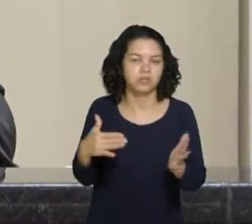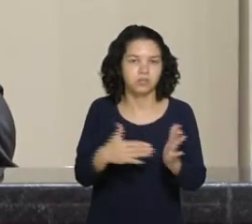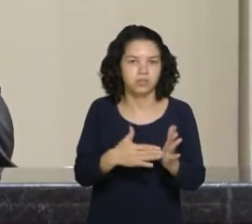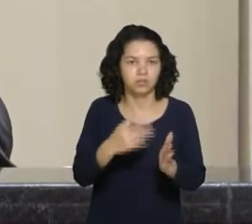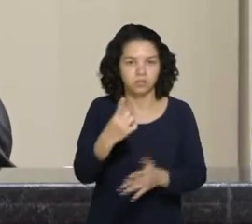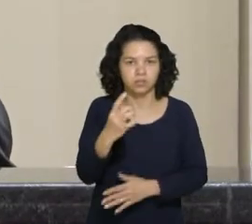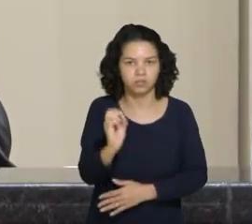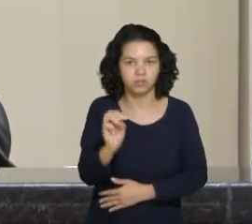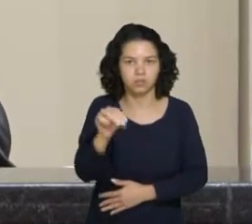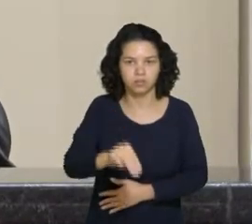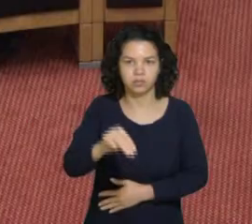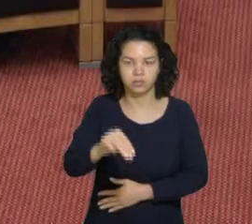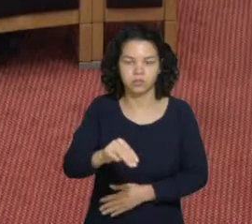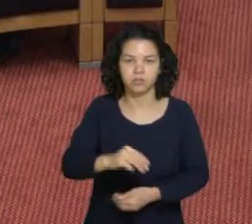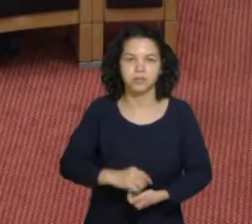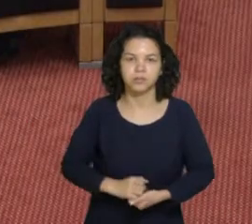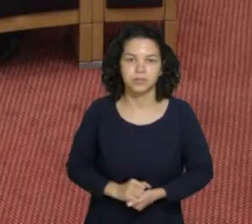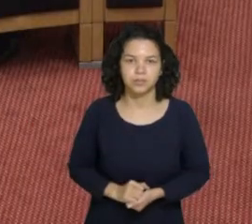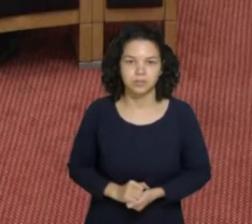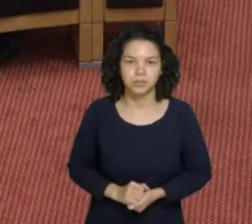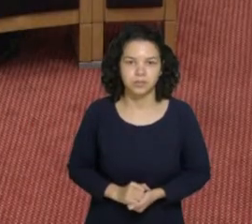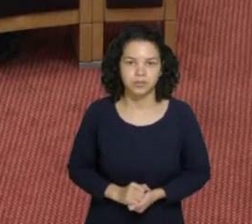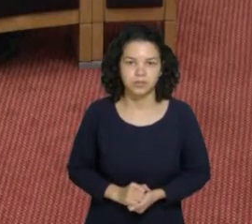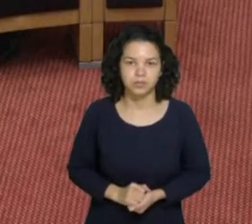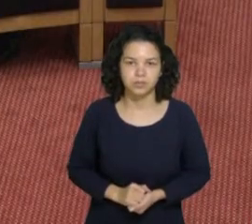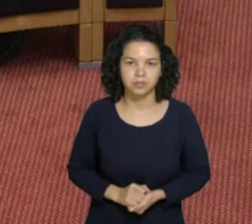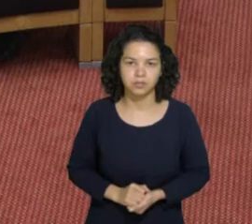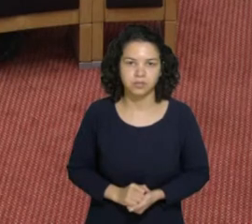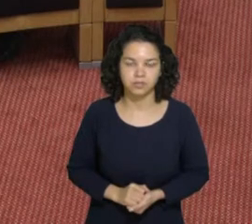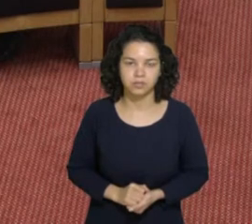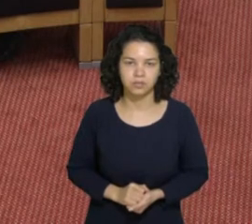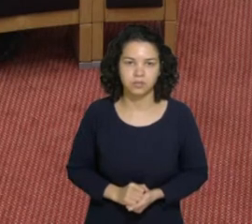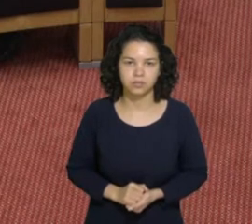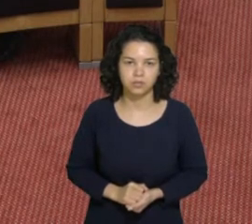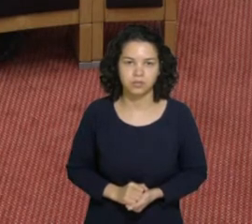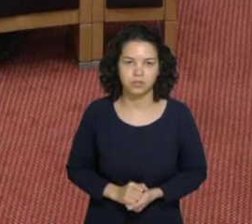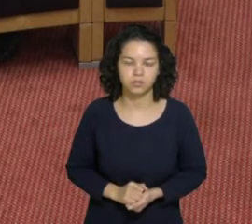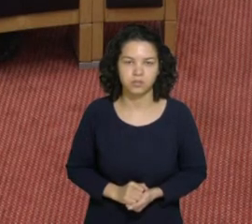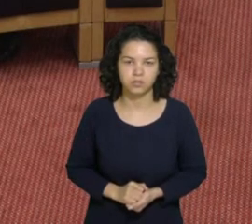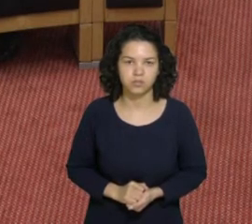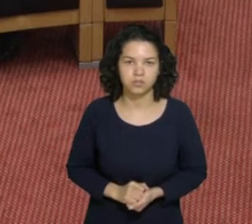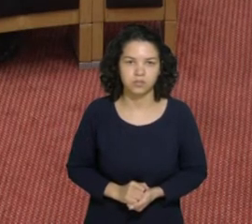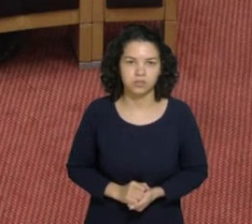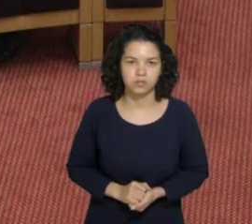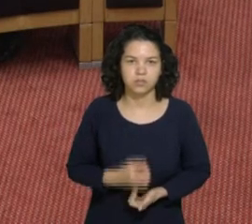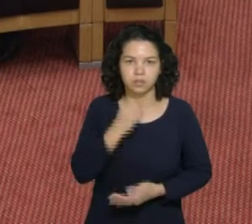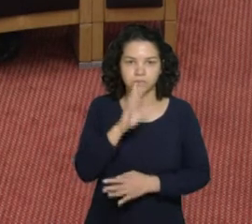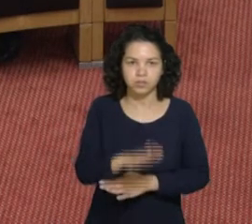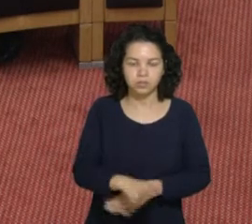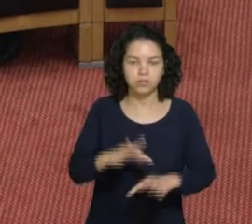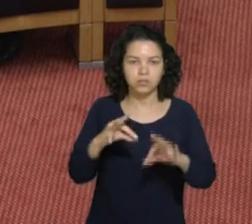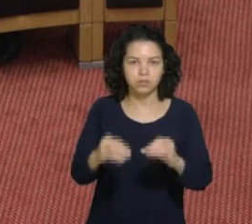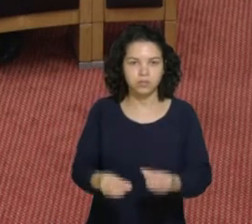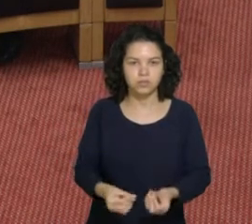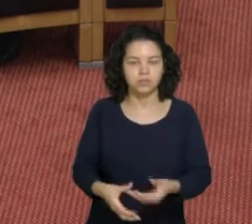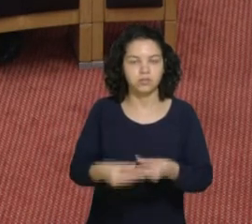10 minutos eu fiquei aí Boa tarde a todos quero aqui cumprimentar o